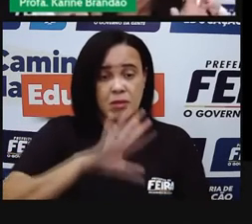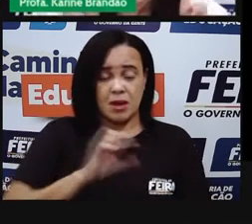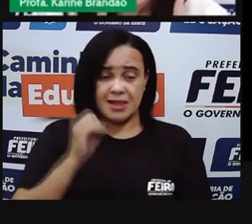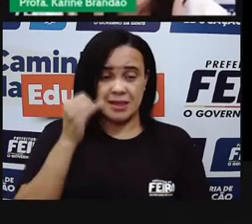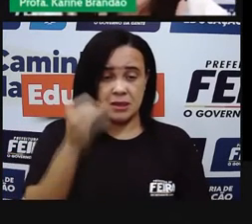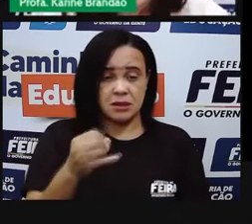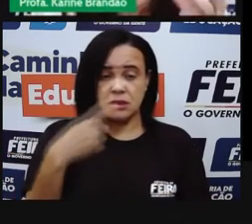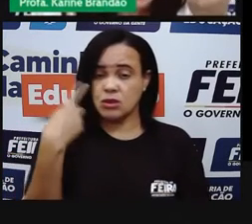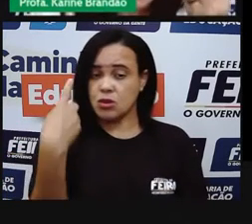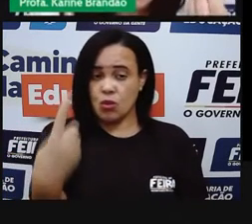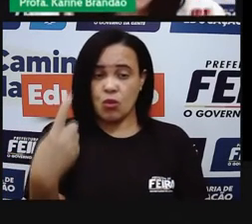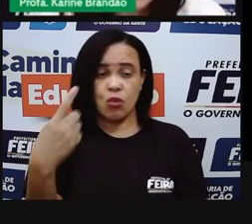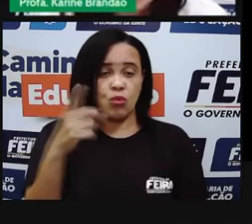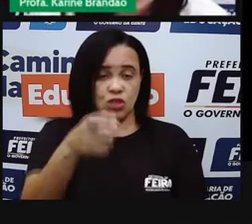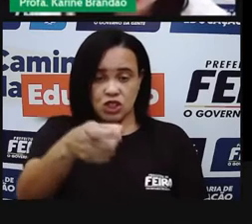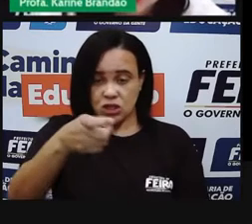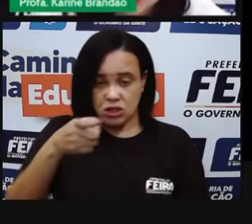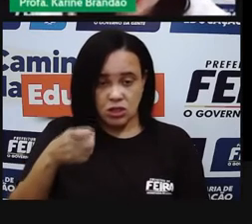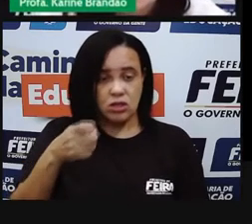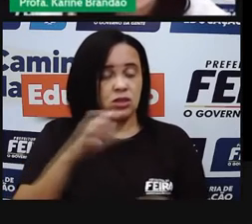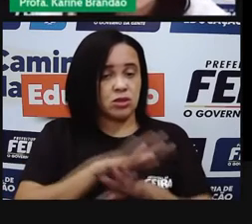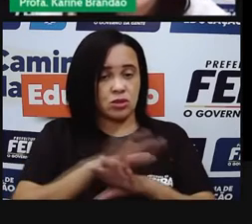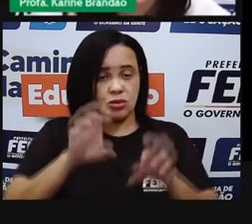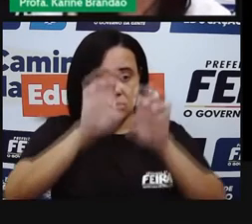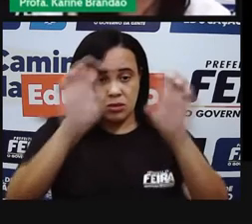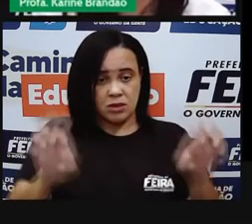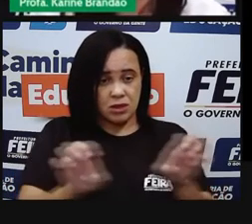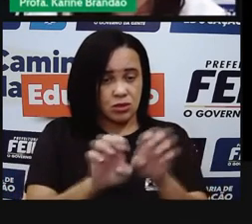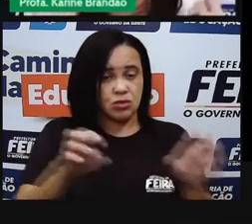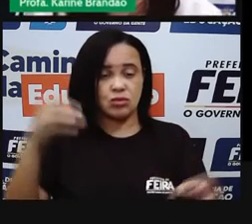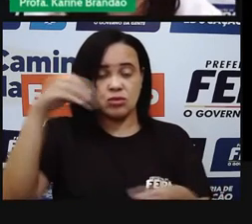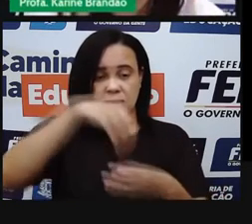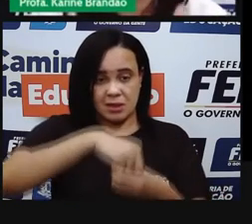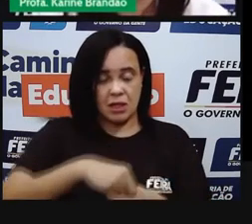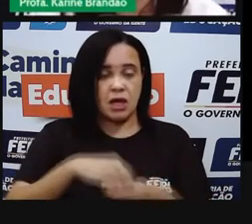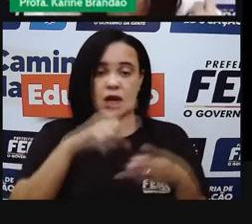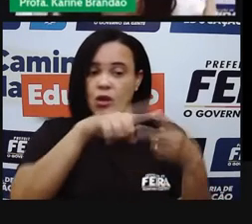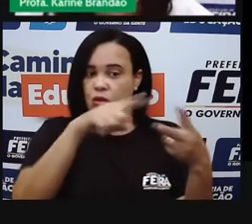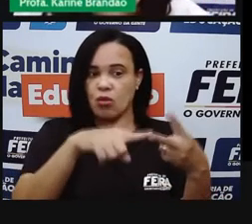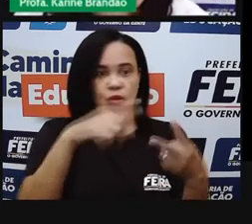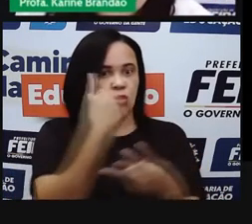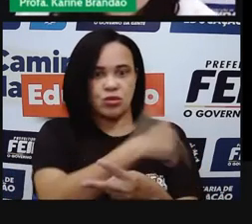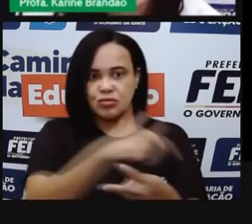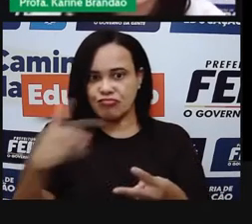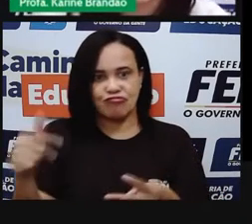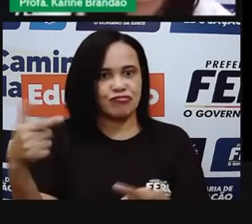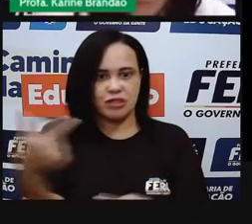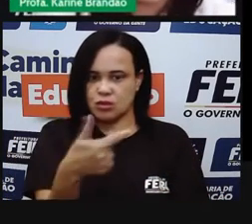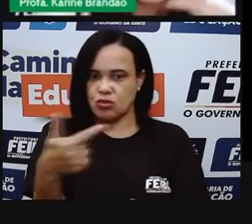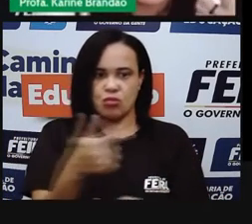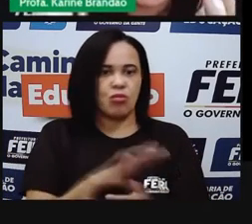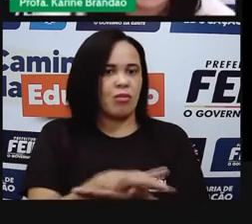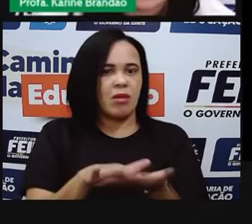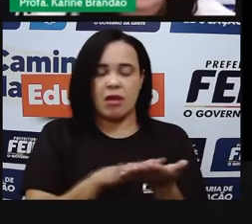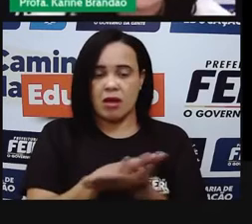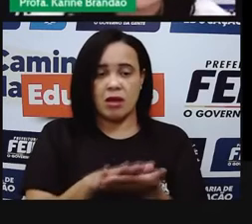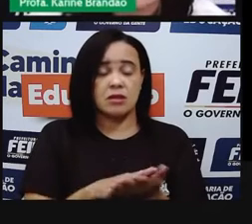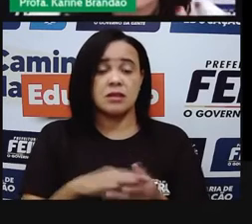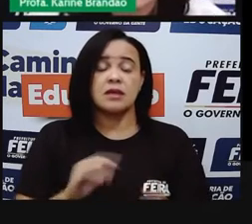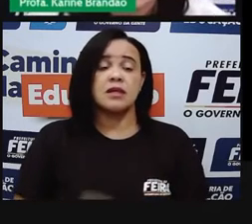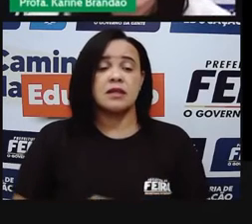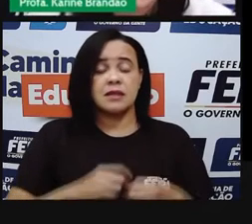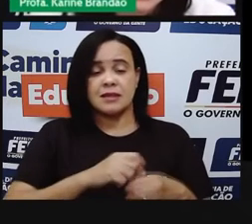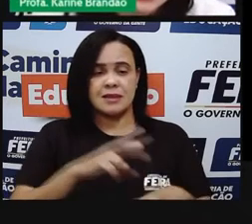sem seu X, né, só uma estrutura, né, sem uma dupla, sem um par, a gente diz que esse cromossomo